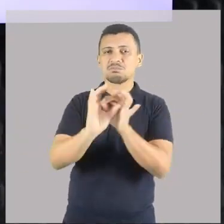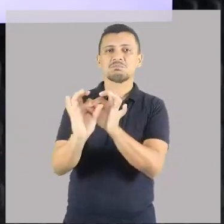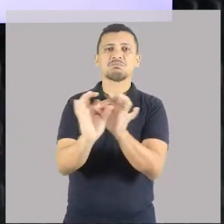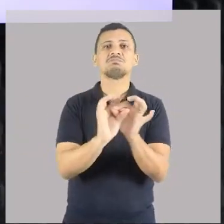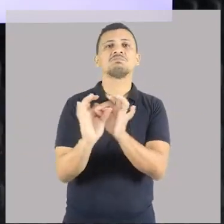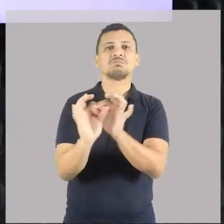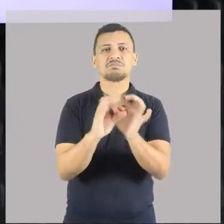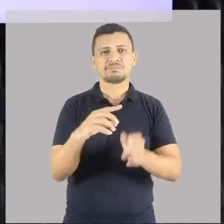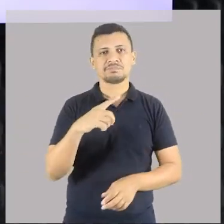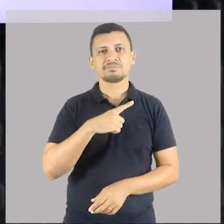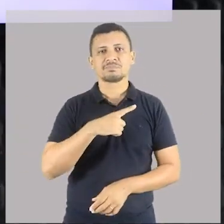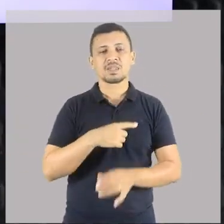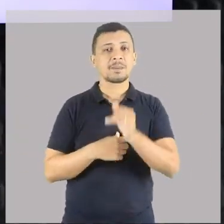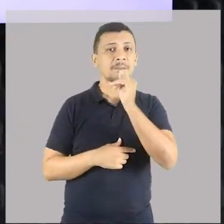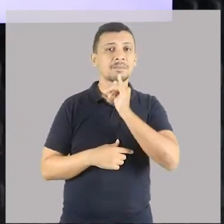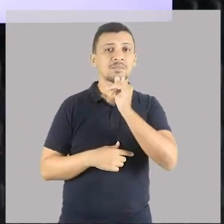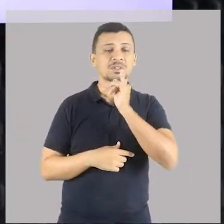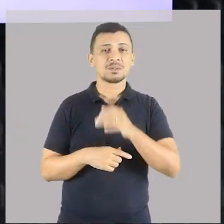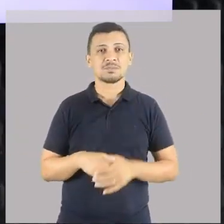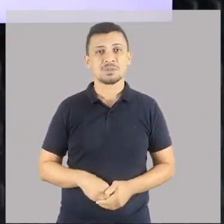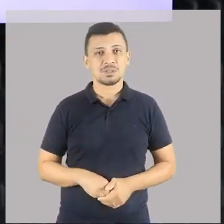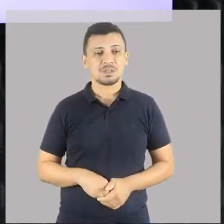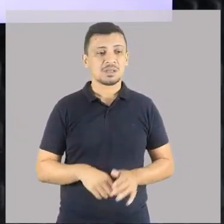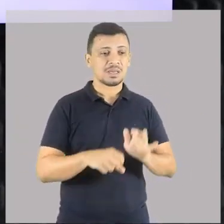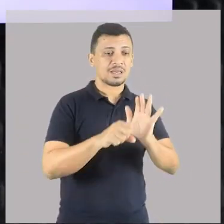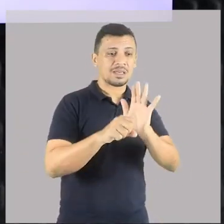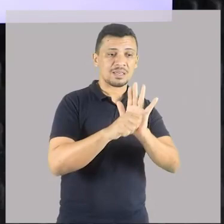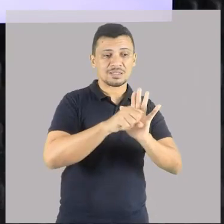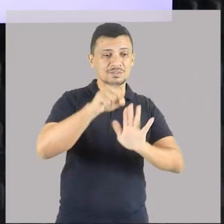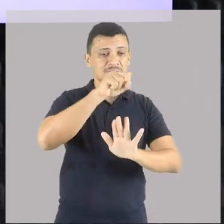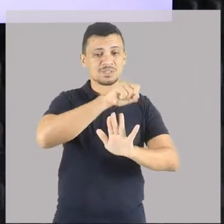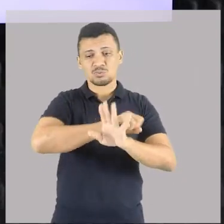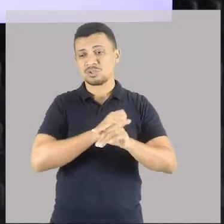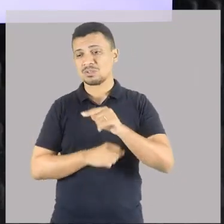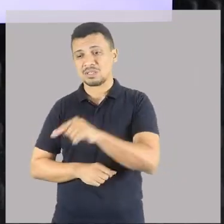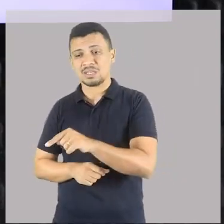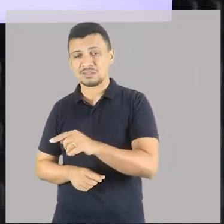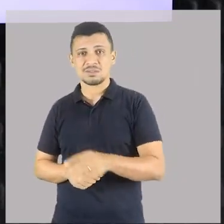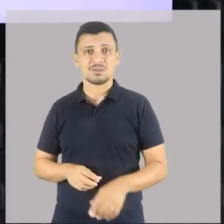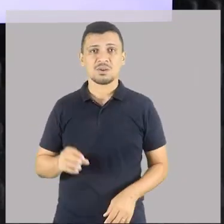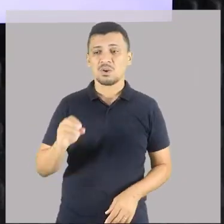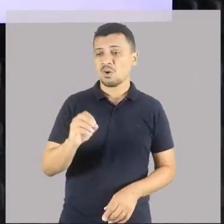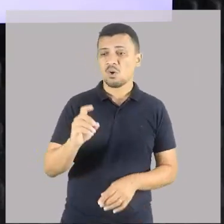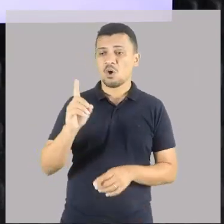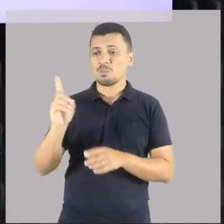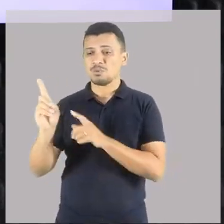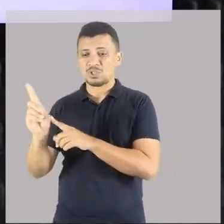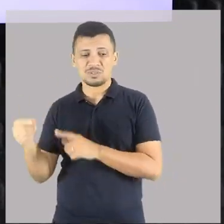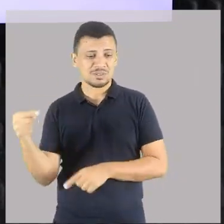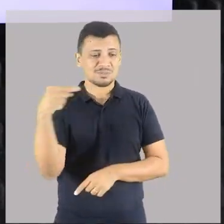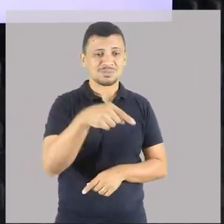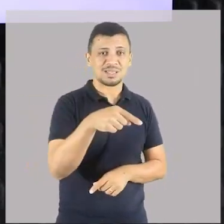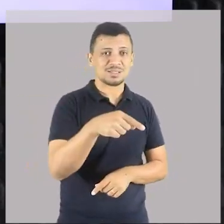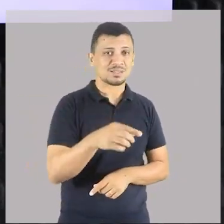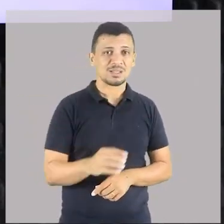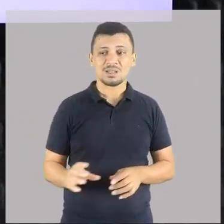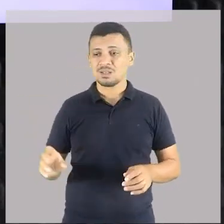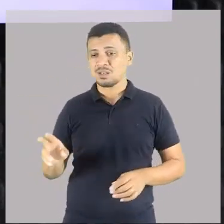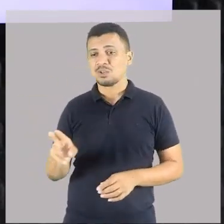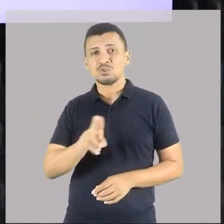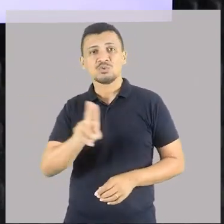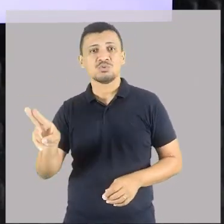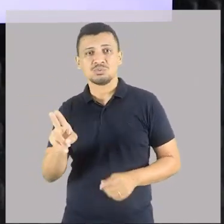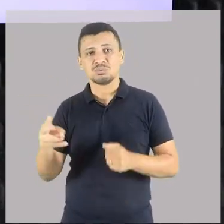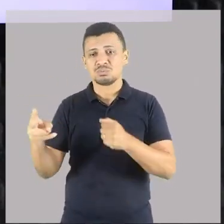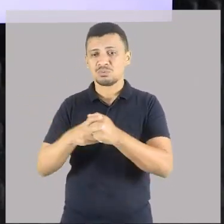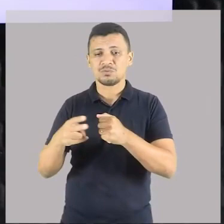sintático em relação à outra. Por exemplo, uma vai ser sujeito da outra, uma vai ser objeto direto da outra, uma vai ser um adjunto adverbial